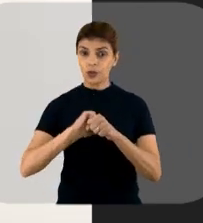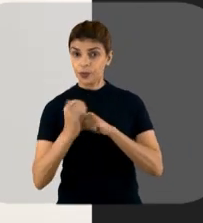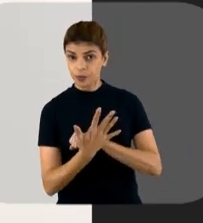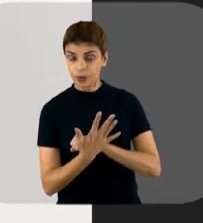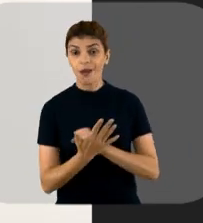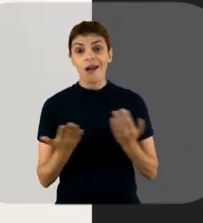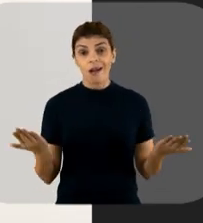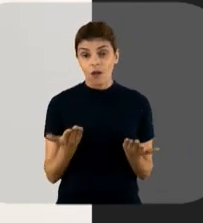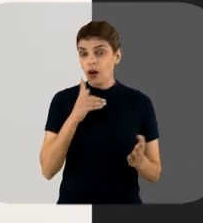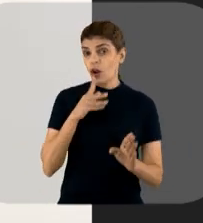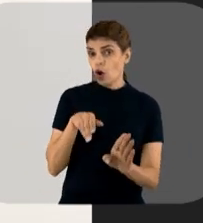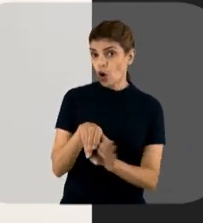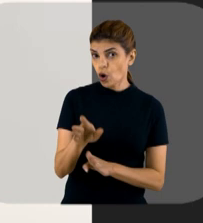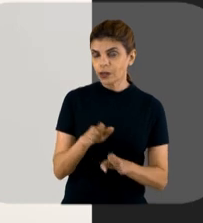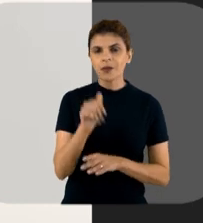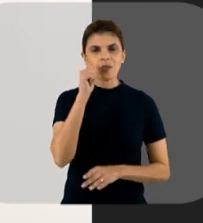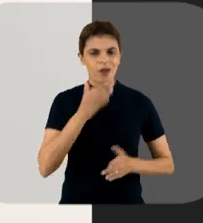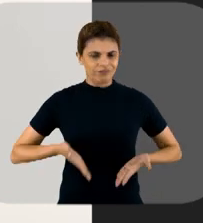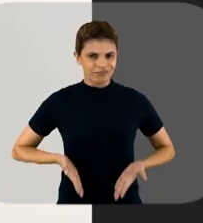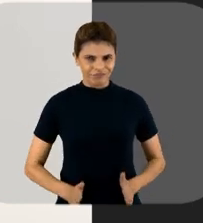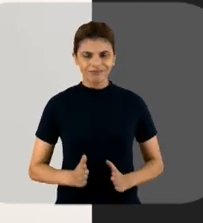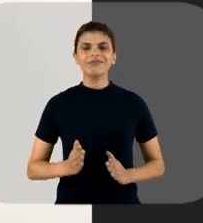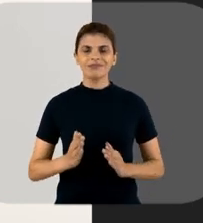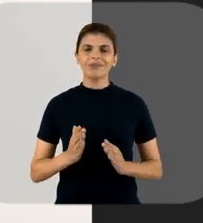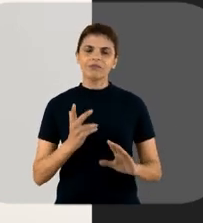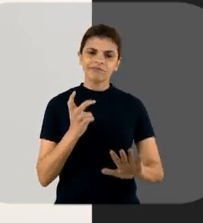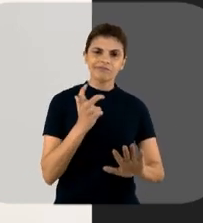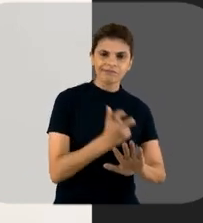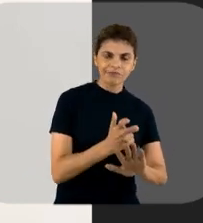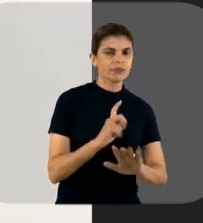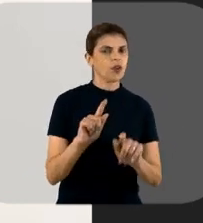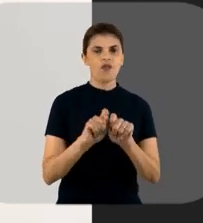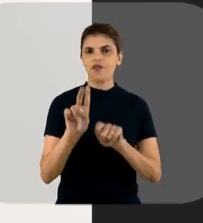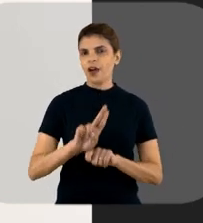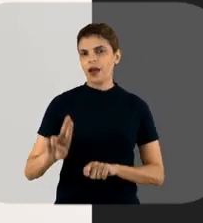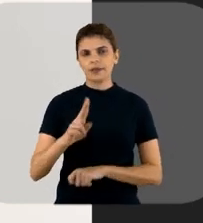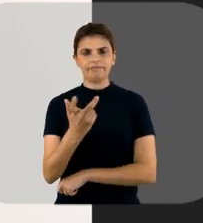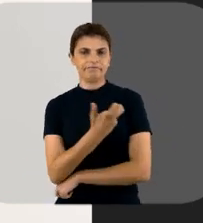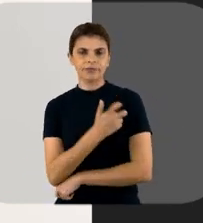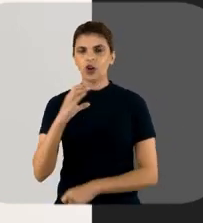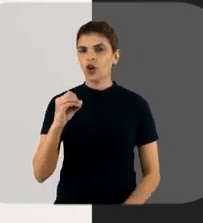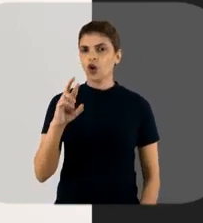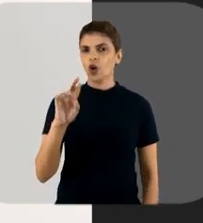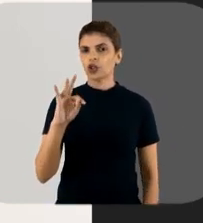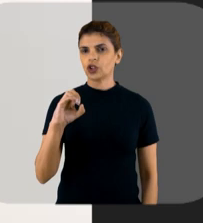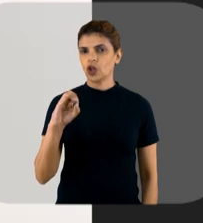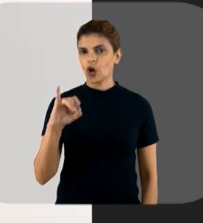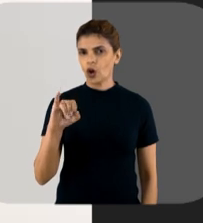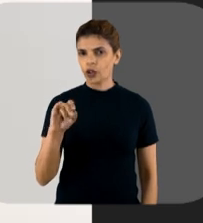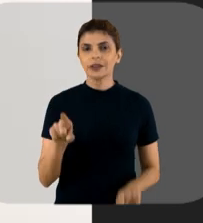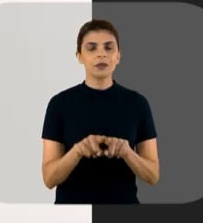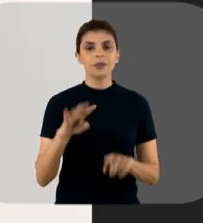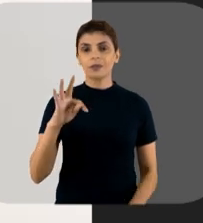positivas. Portanto, a recomendação atual é de não fazer o corticoide e, consequentemente,